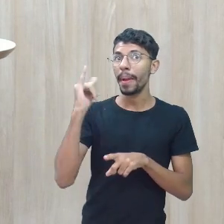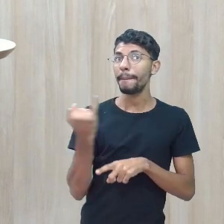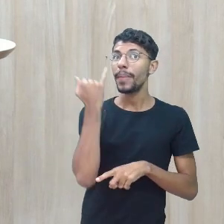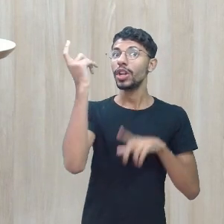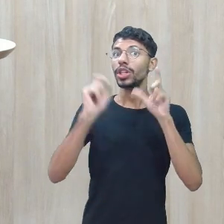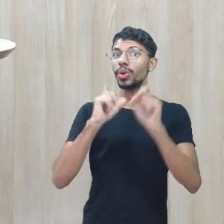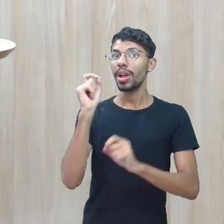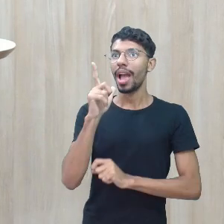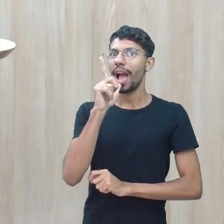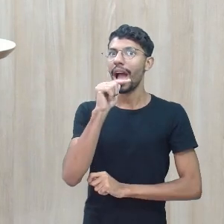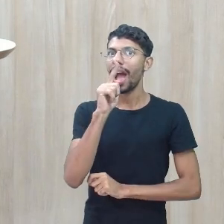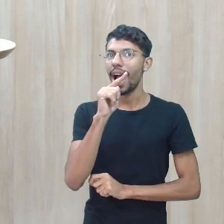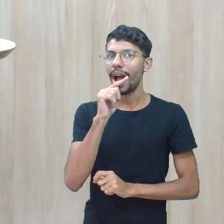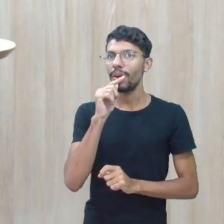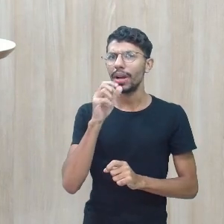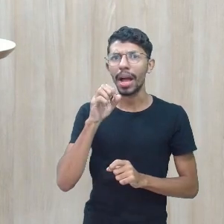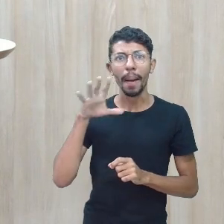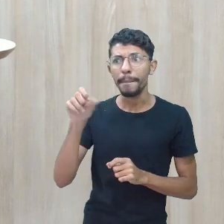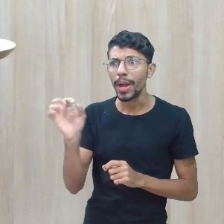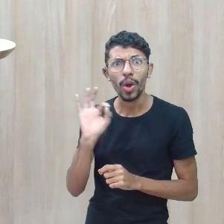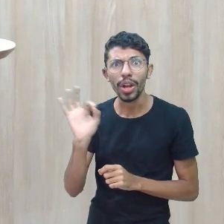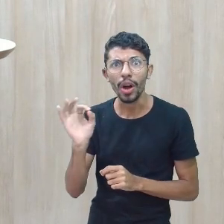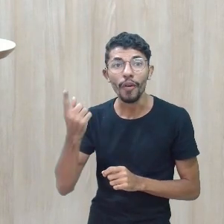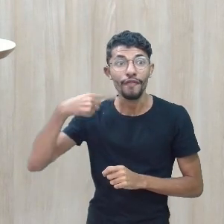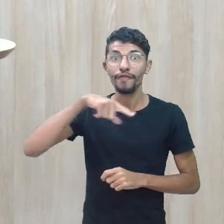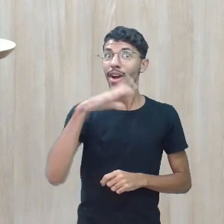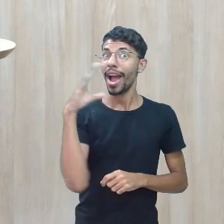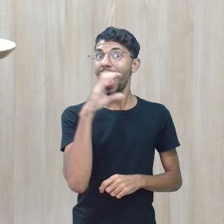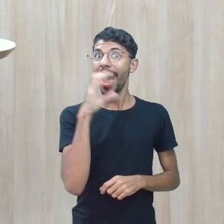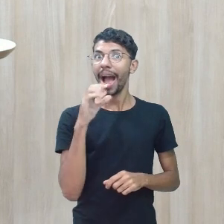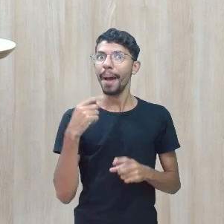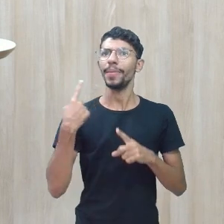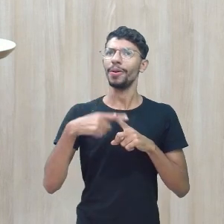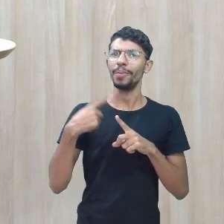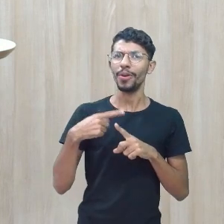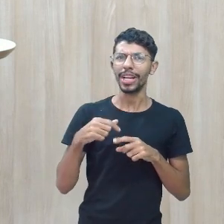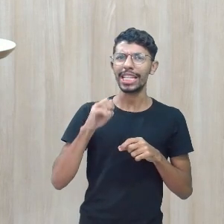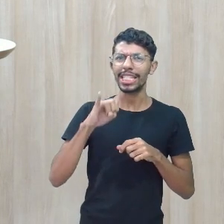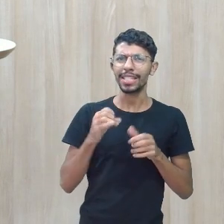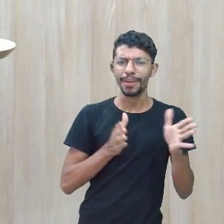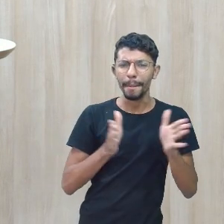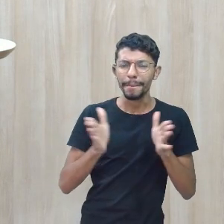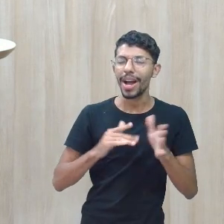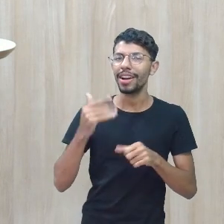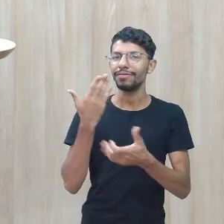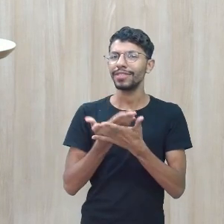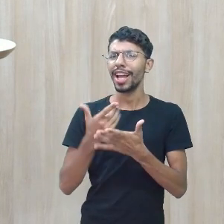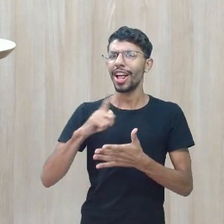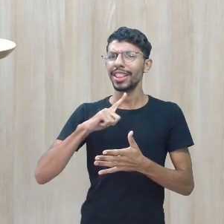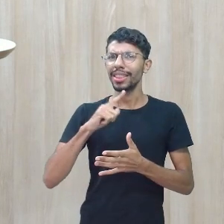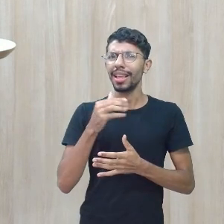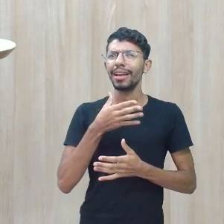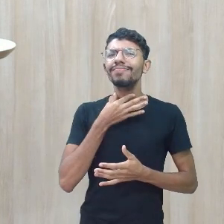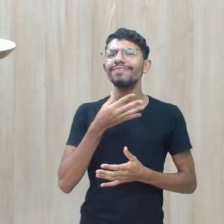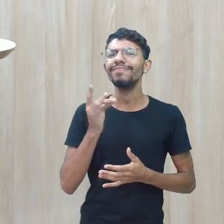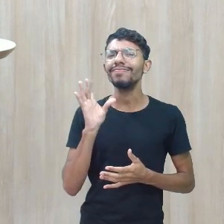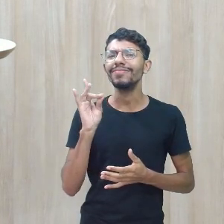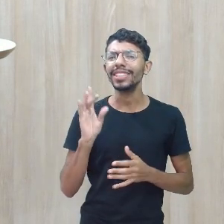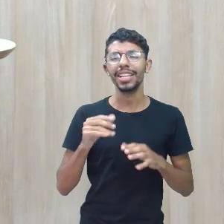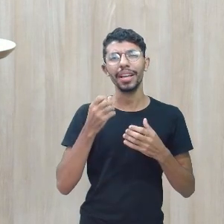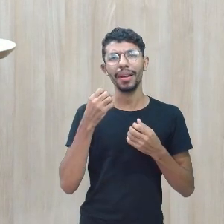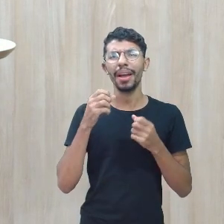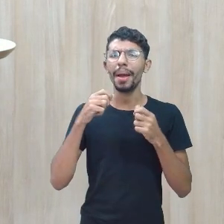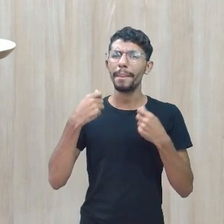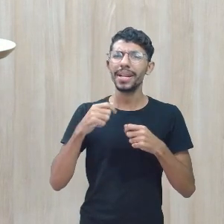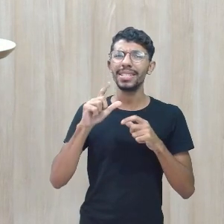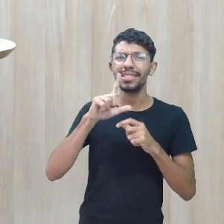Se não pegou, corre lá. Vai que durante a aula você tenha sede, e aí você vai precisar sair. De repente vai ser numa hora